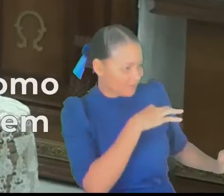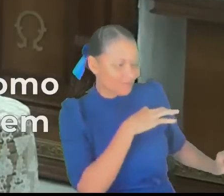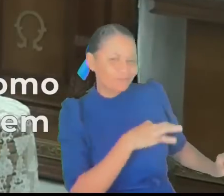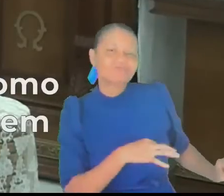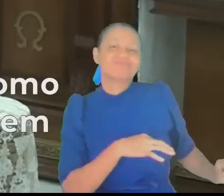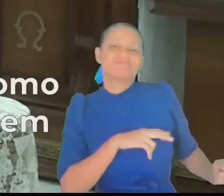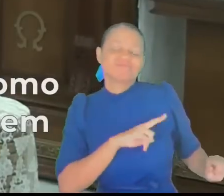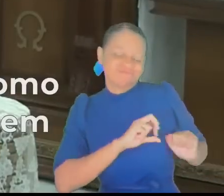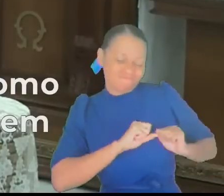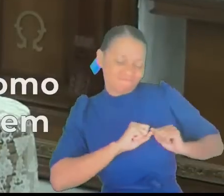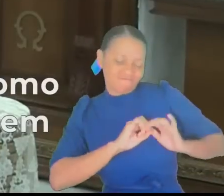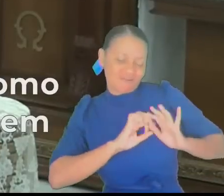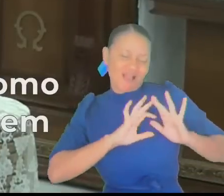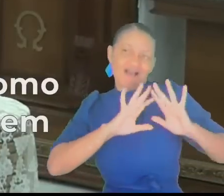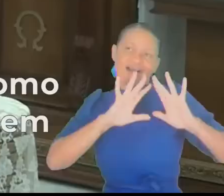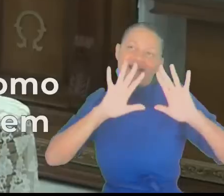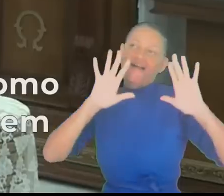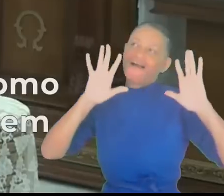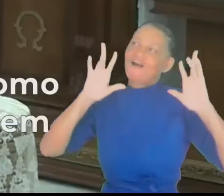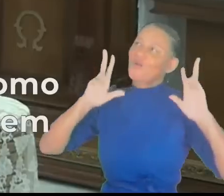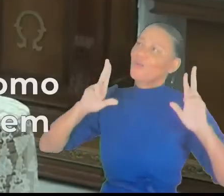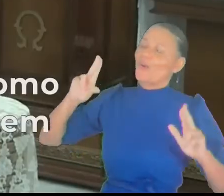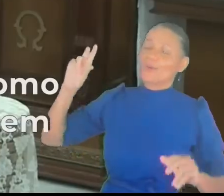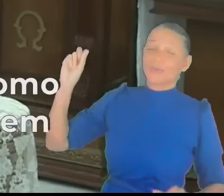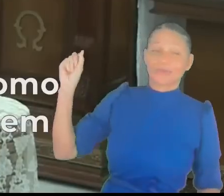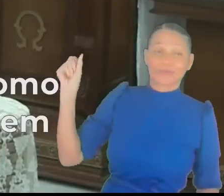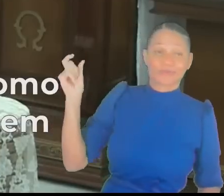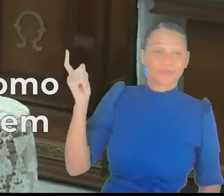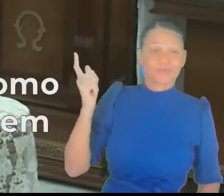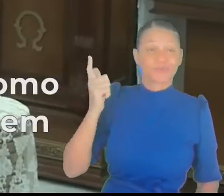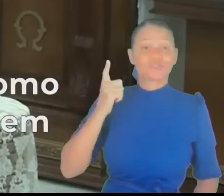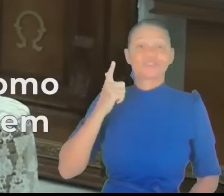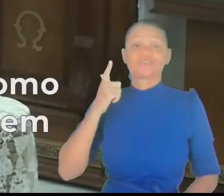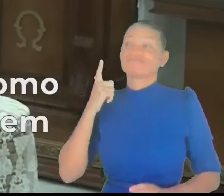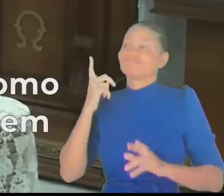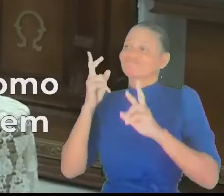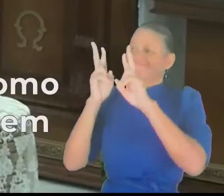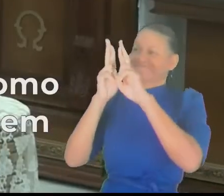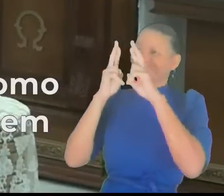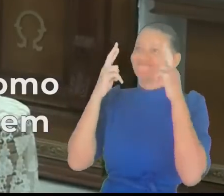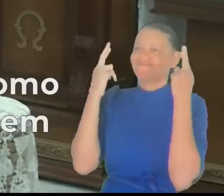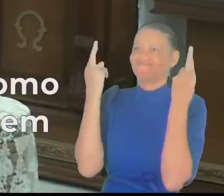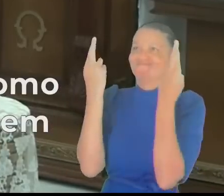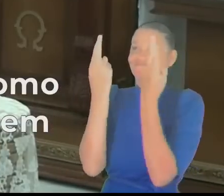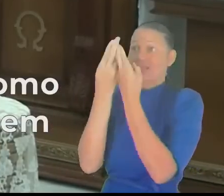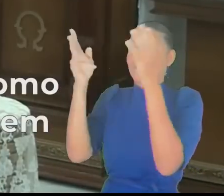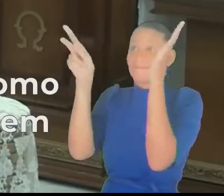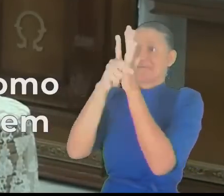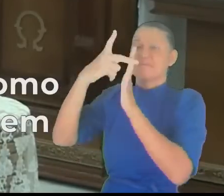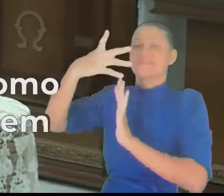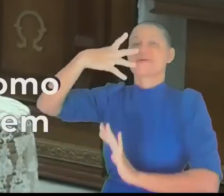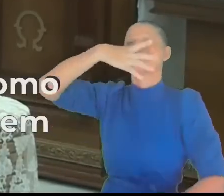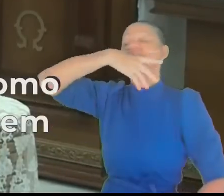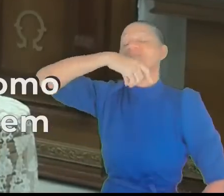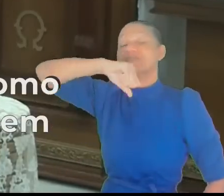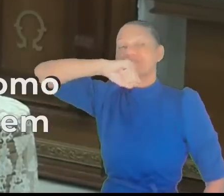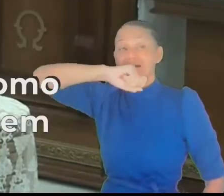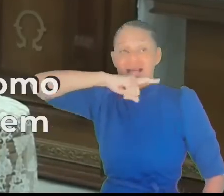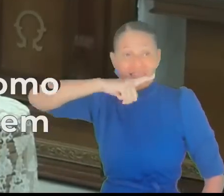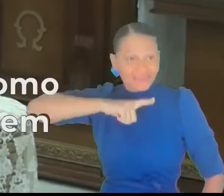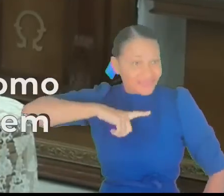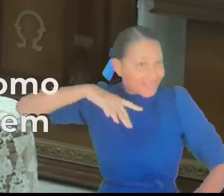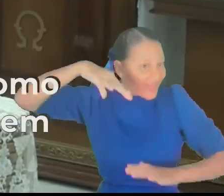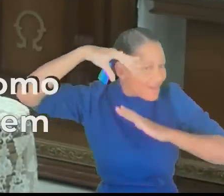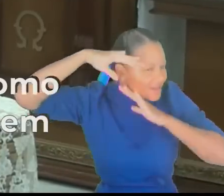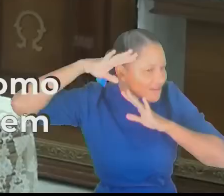resplandecerão como o sol no reino de seu Pai. Quem tem ouvidos